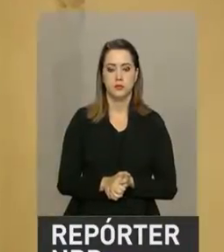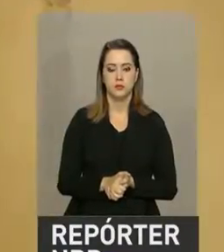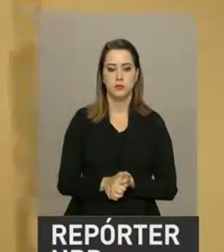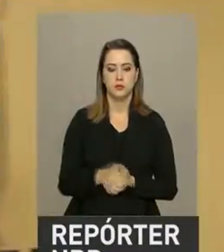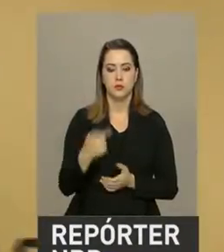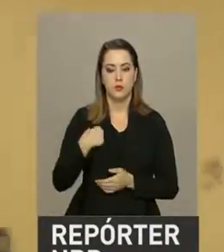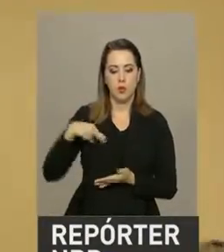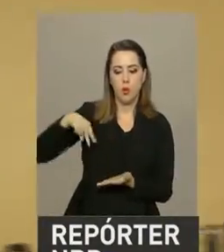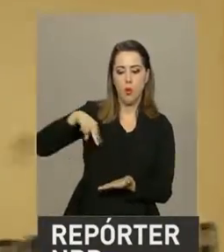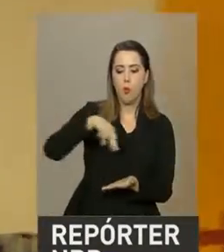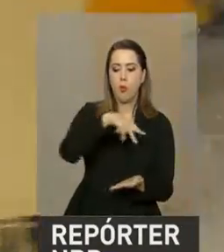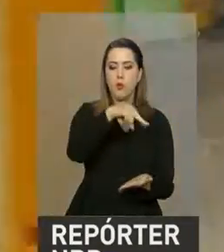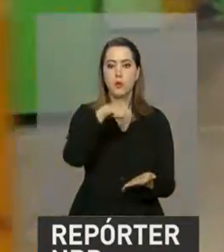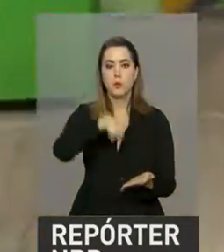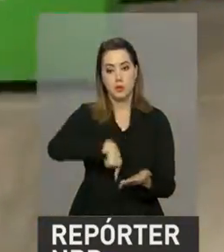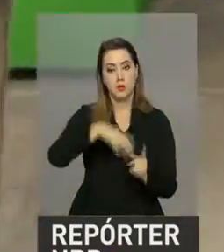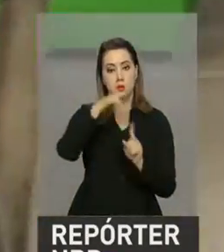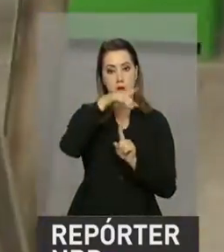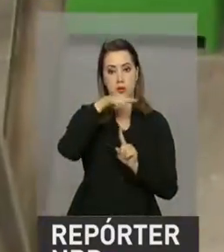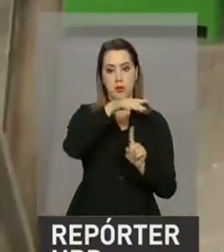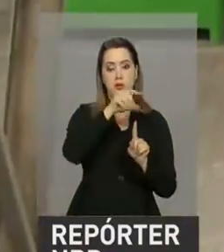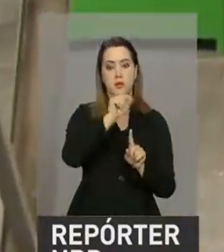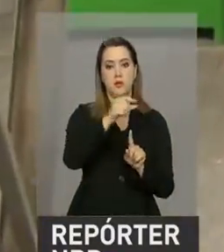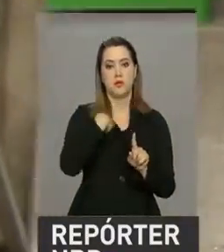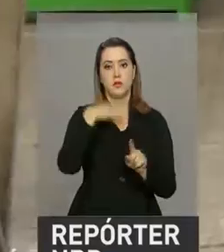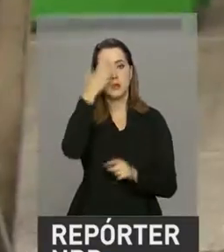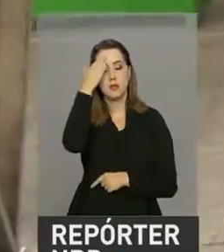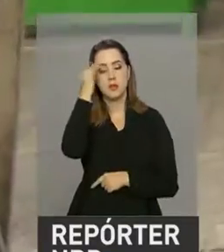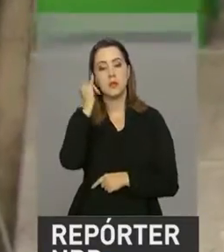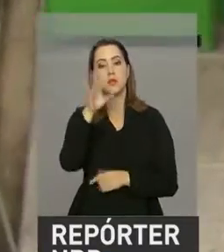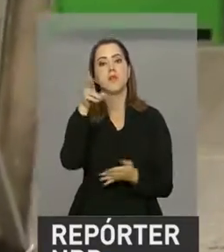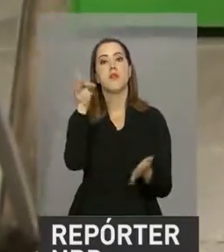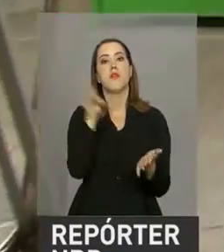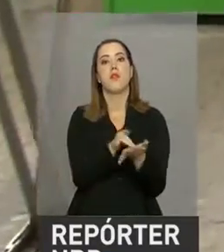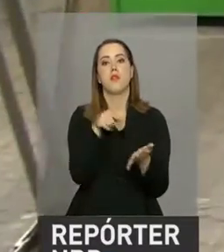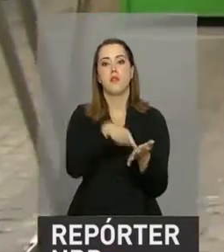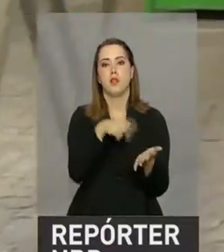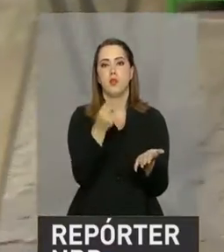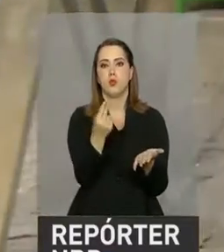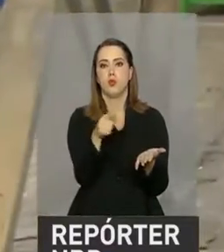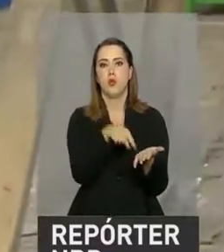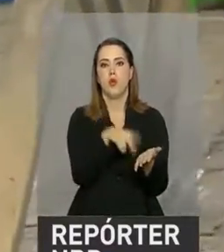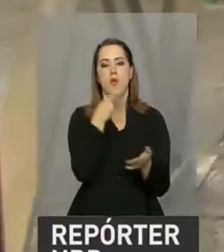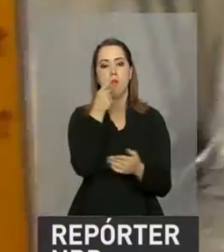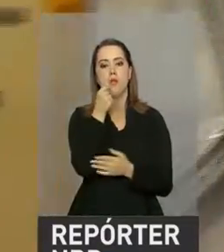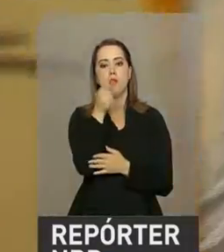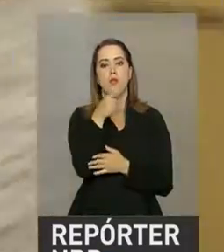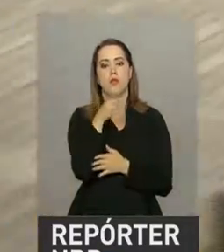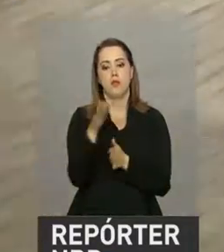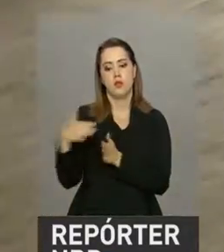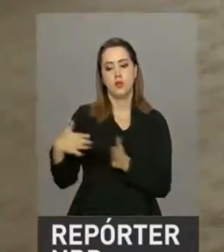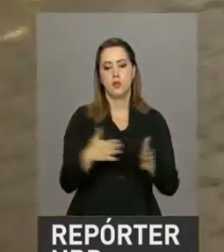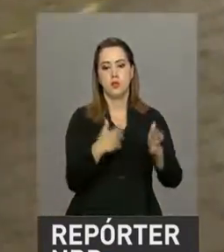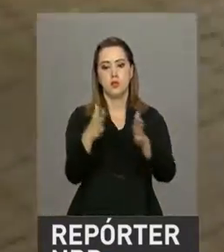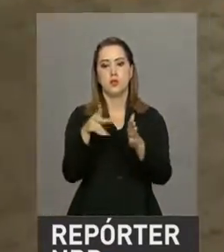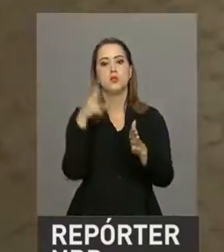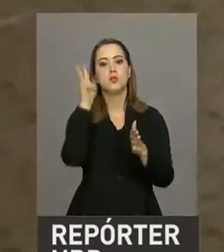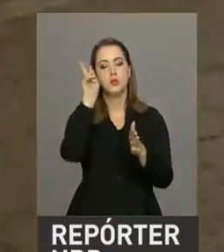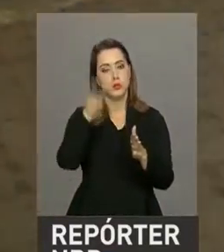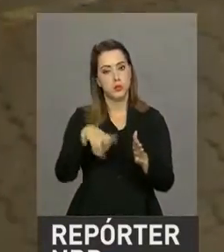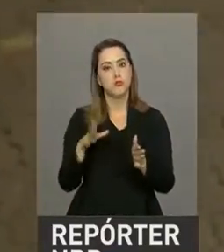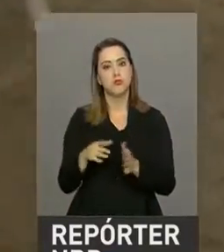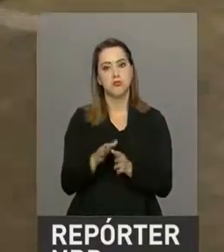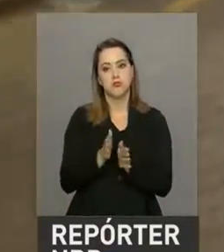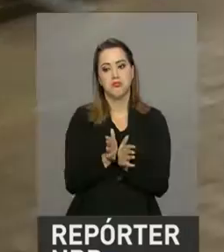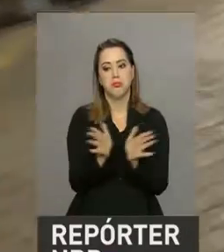Estou caminhando aqui pela Feira de São Cristóvão para saber se o que está aqui no aplicativo é verdade. Aqui diz que os corredores são acessíveis. A gente vê que, de fato,